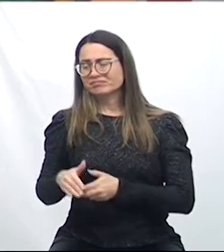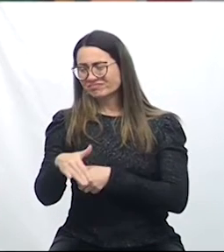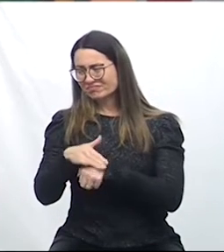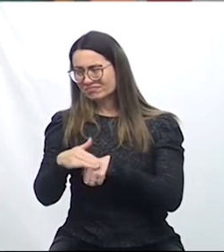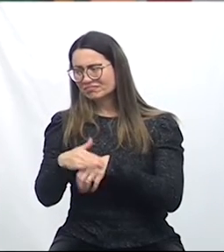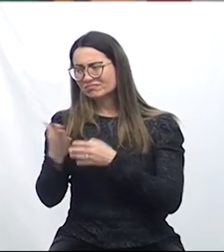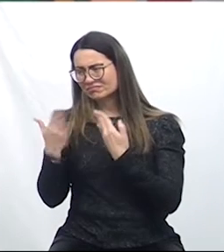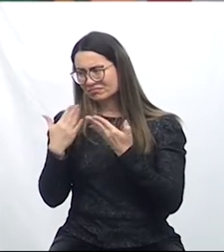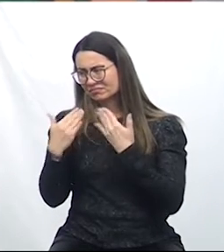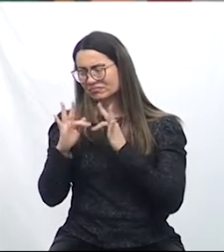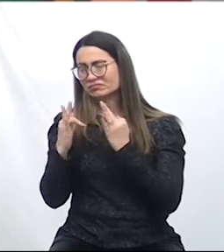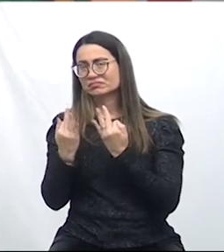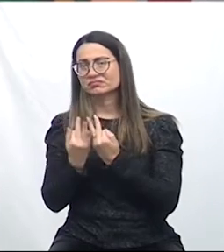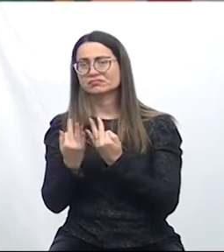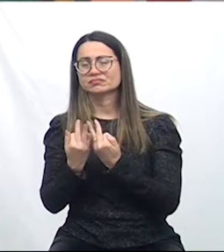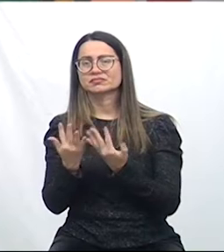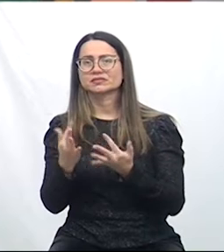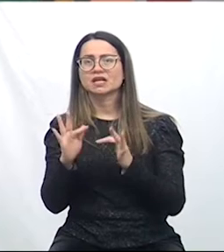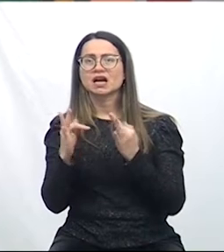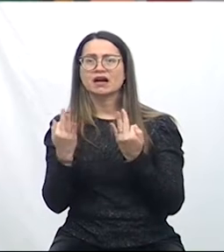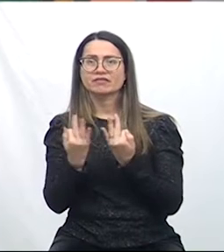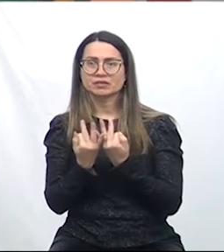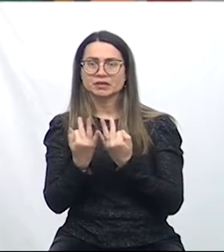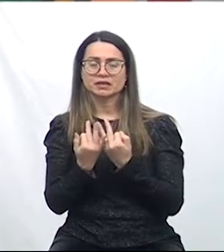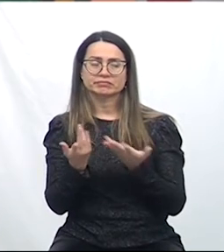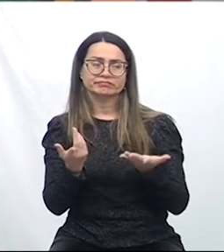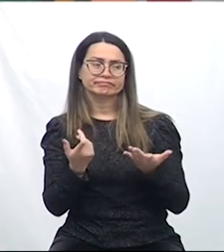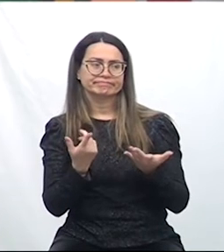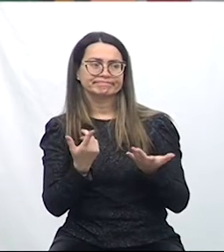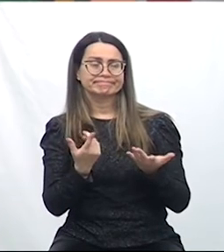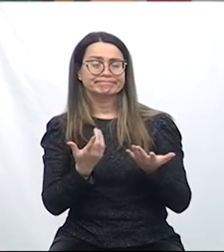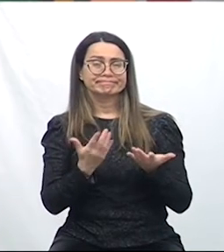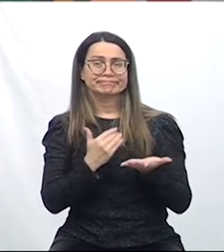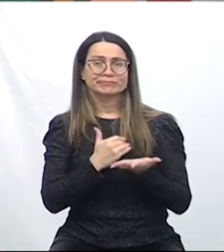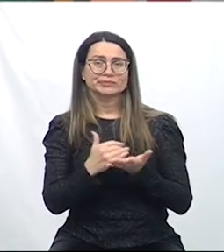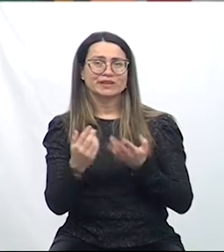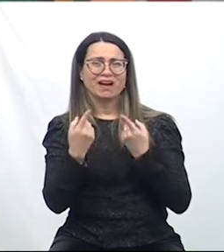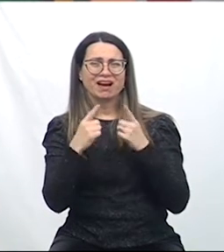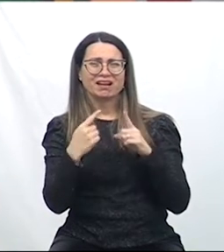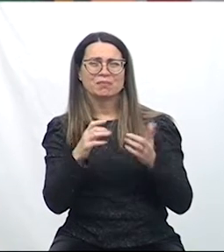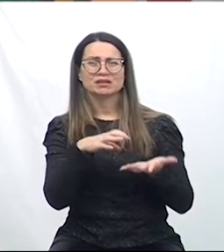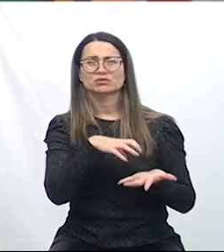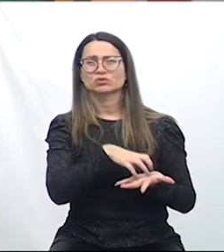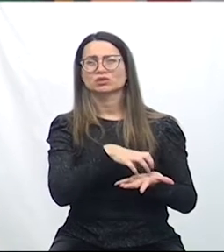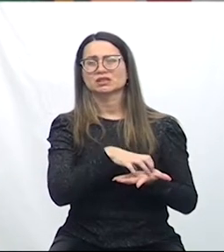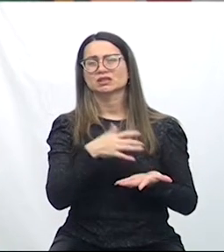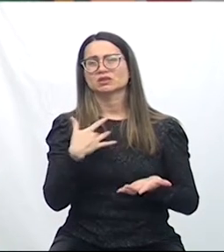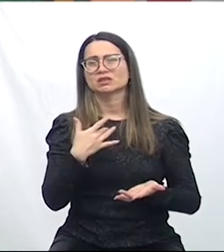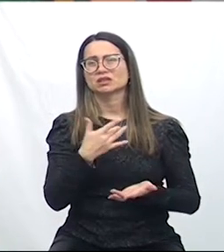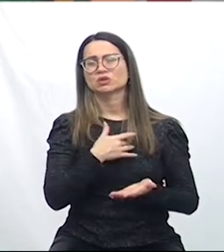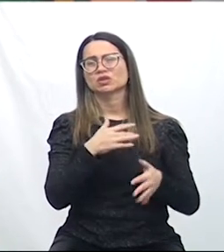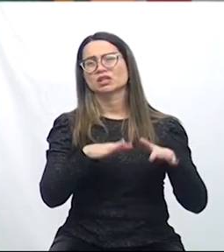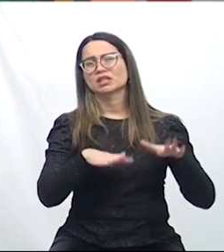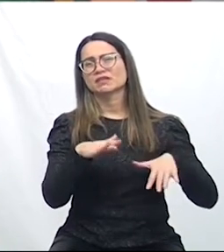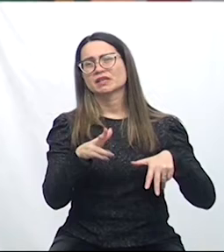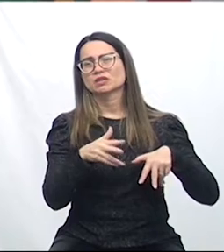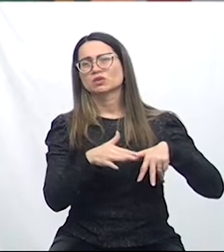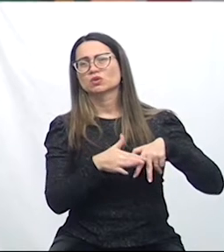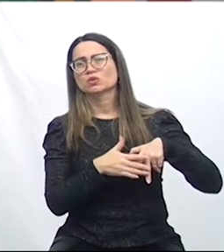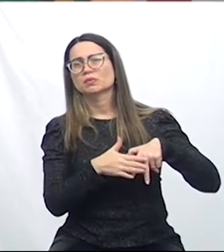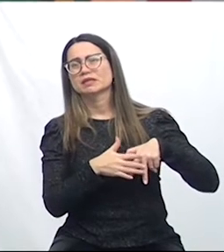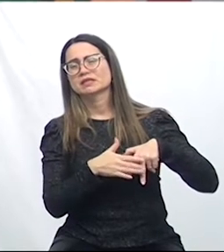havia ali algumas queixas de algumas unidades também de saúde e hospitalares, que às vezes os pacientes chegam ali na urgência e